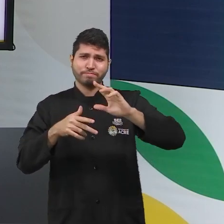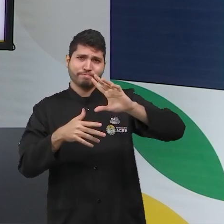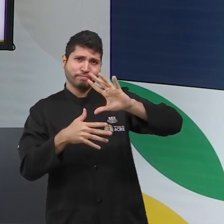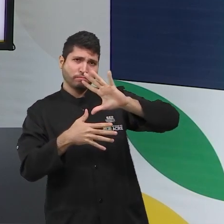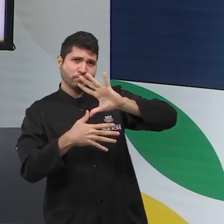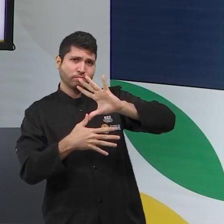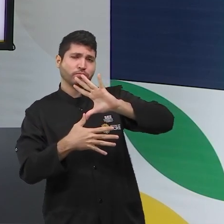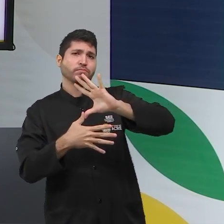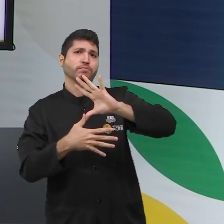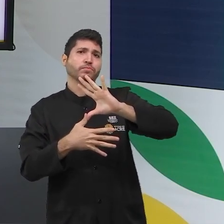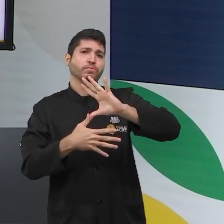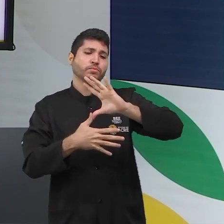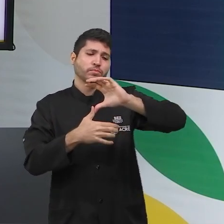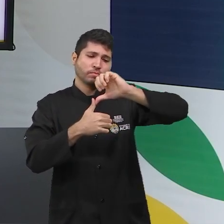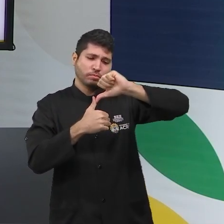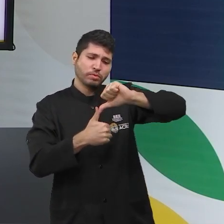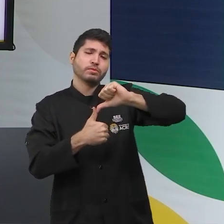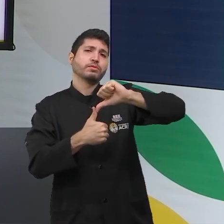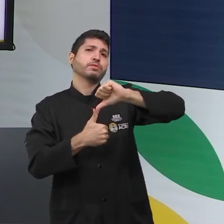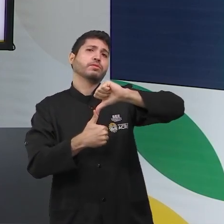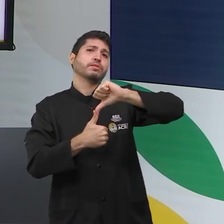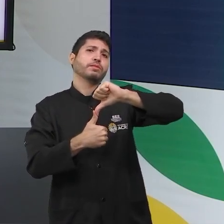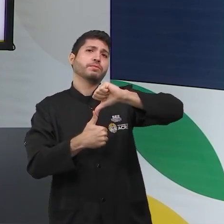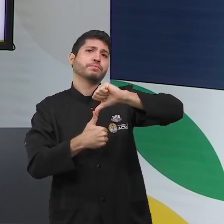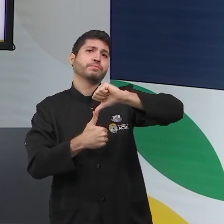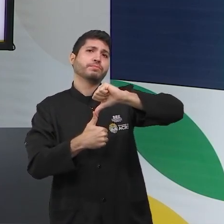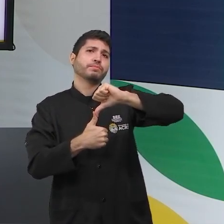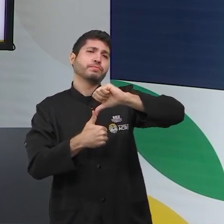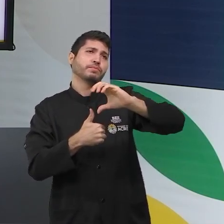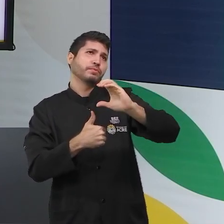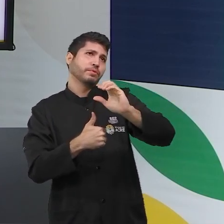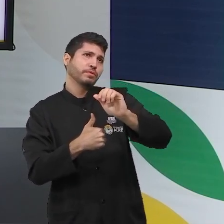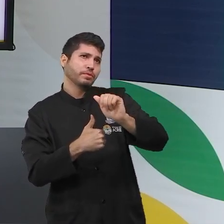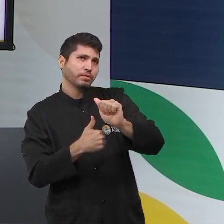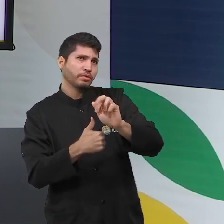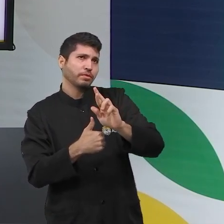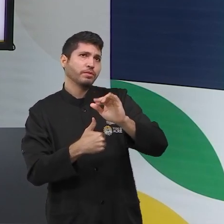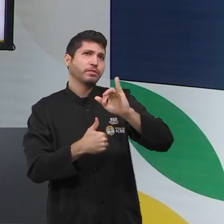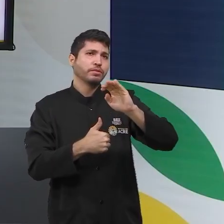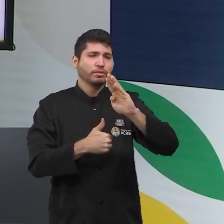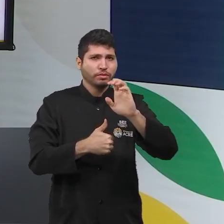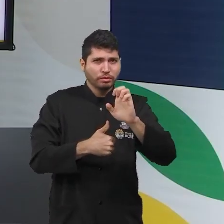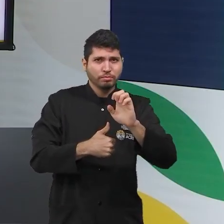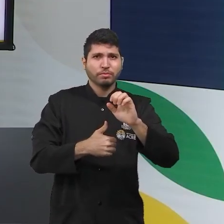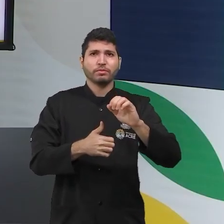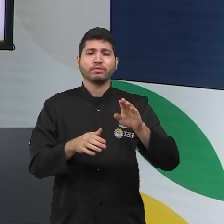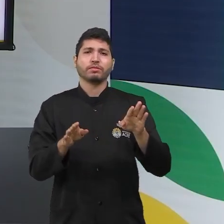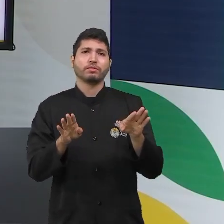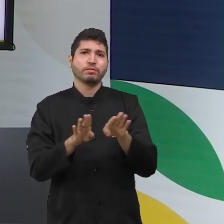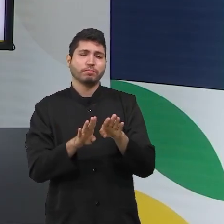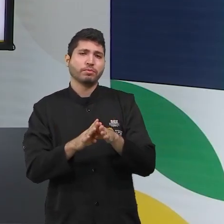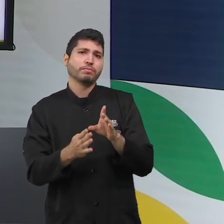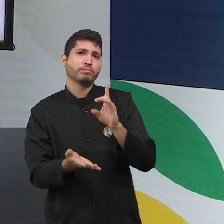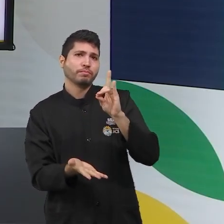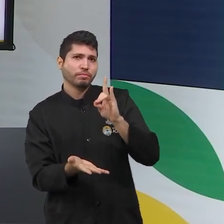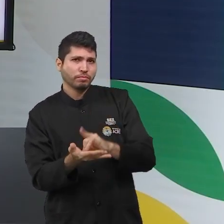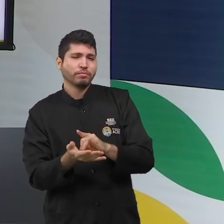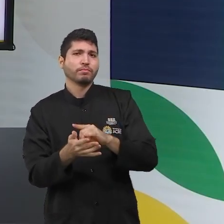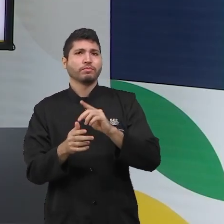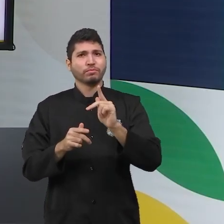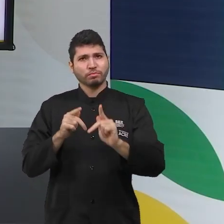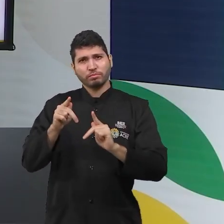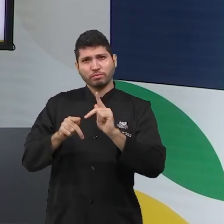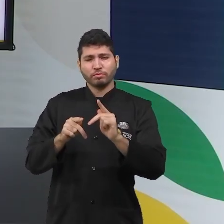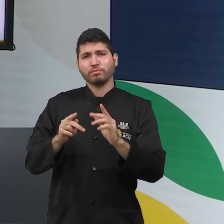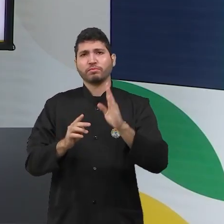só ali na América Central, Caribe e aqui os Andes, mas também uma realidade dos povos